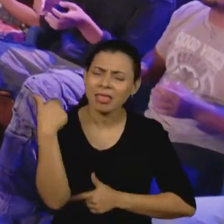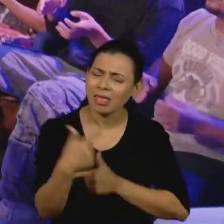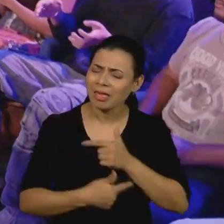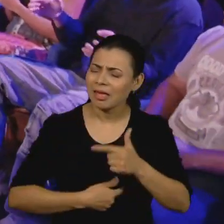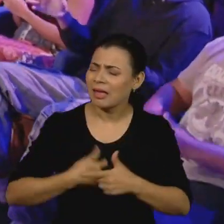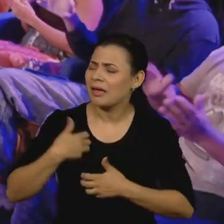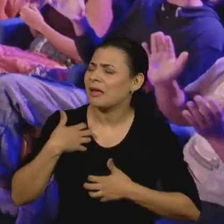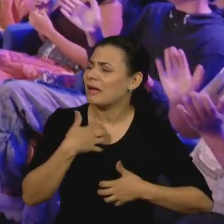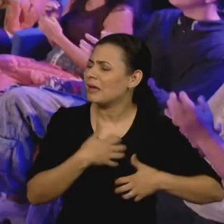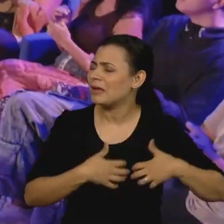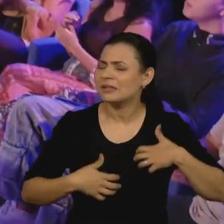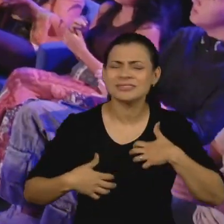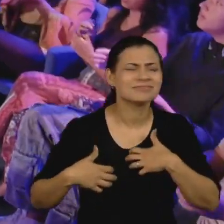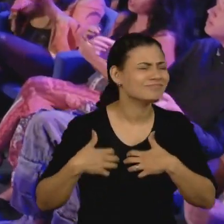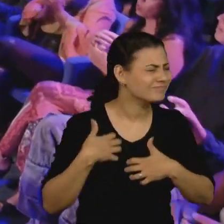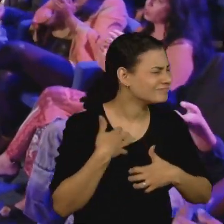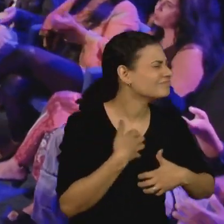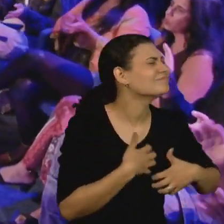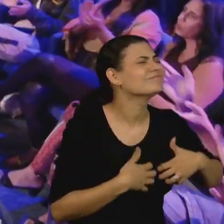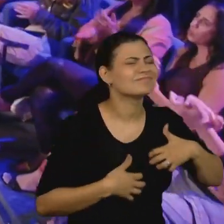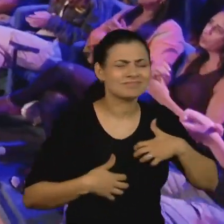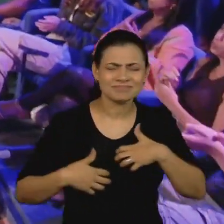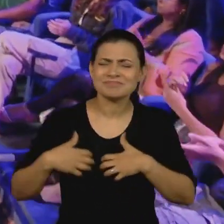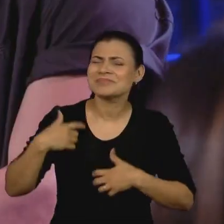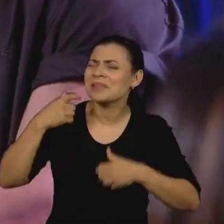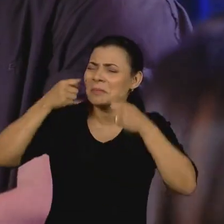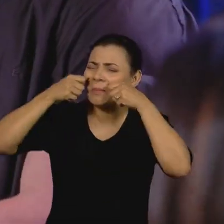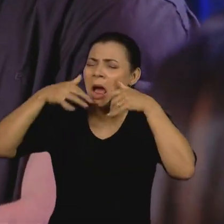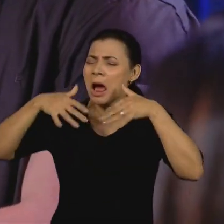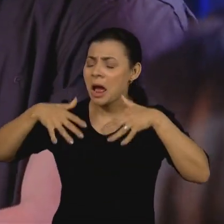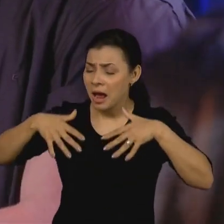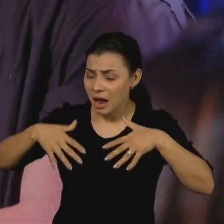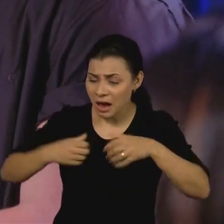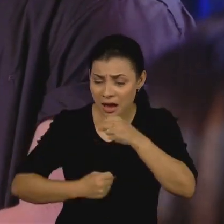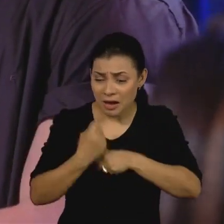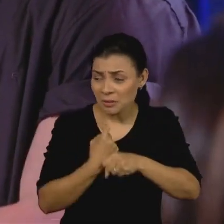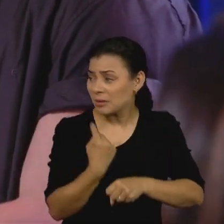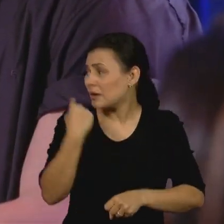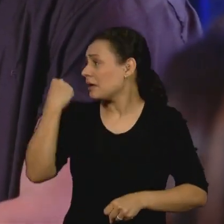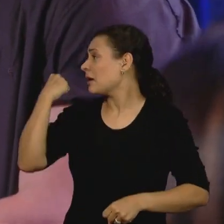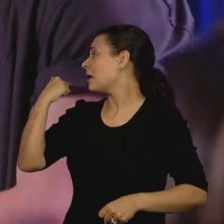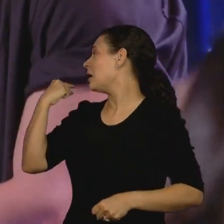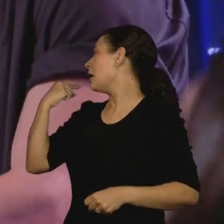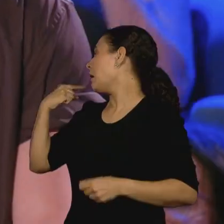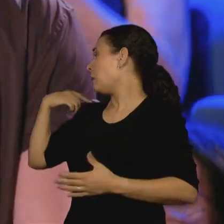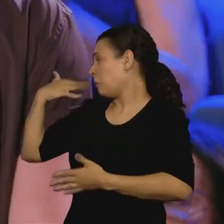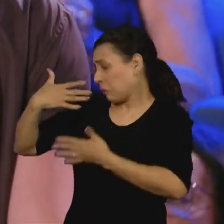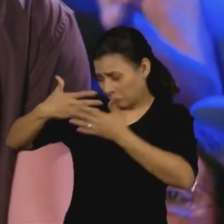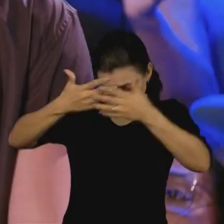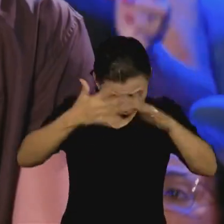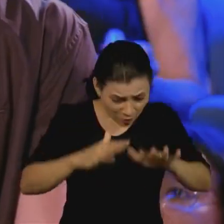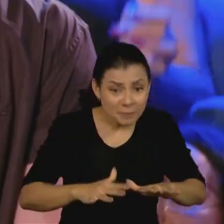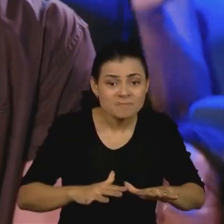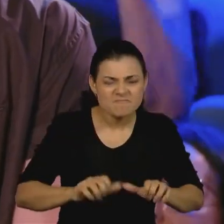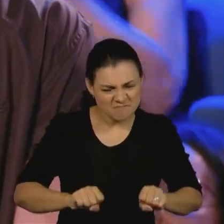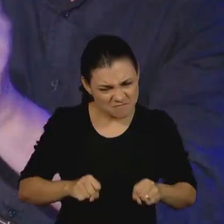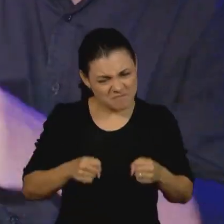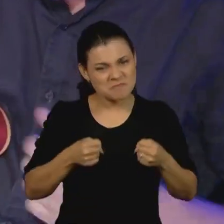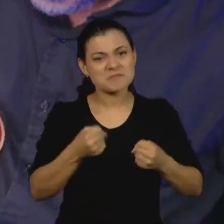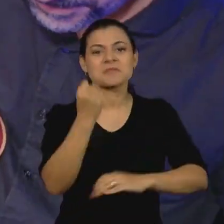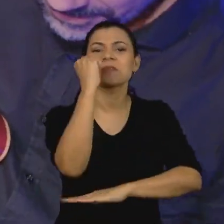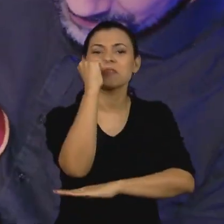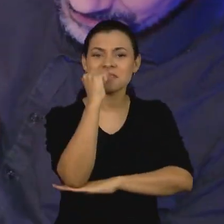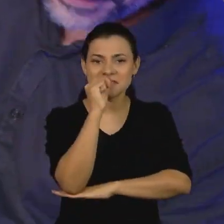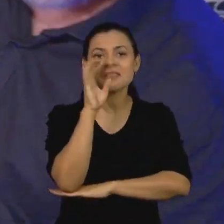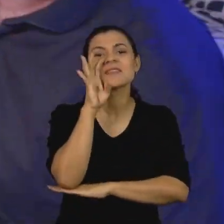Tenho chorado pra cachorro. Ano passado eu morri, mas esse ano eu